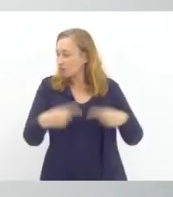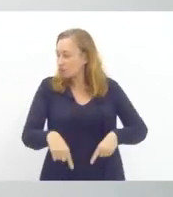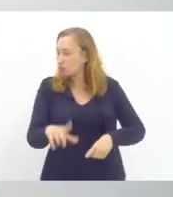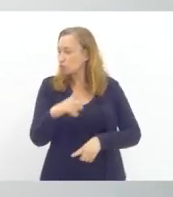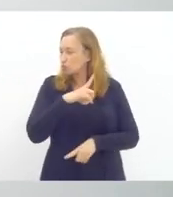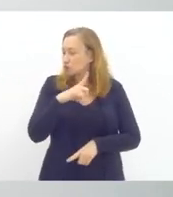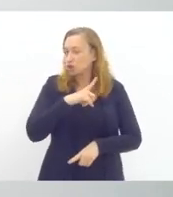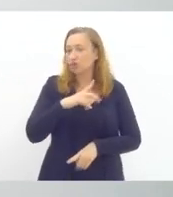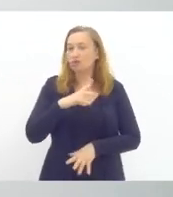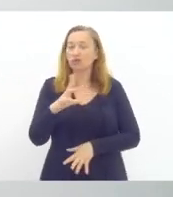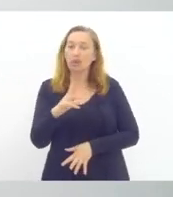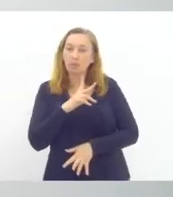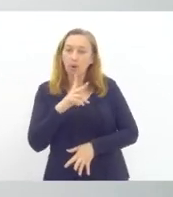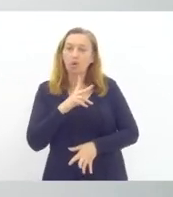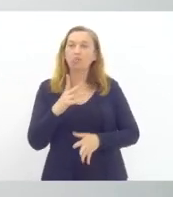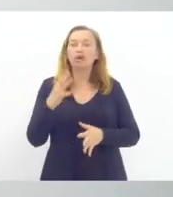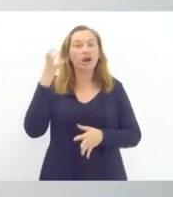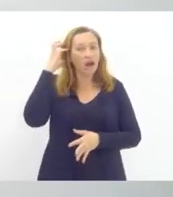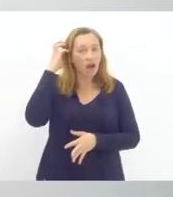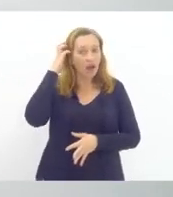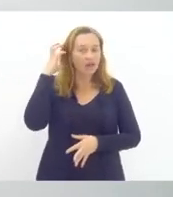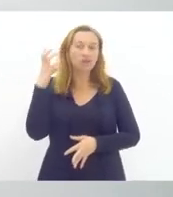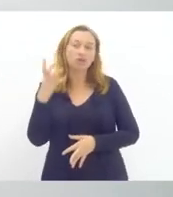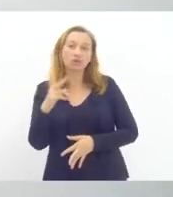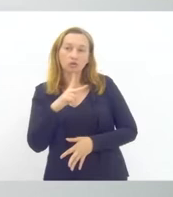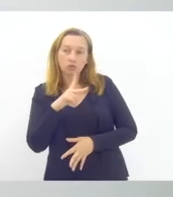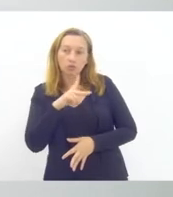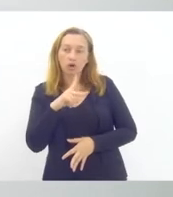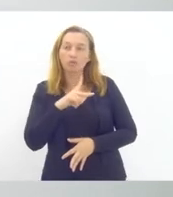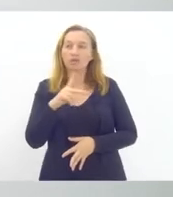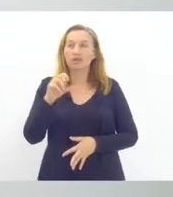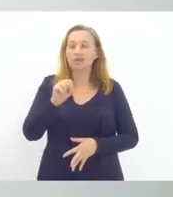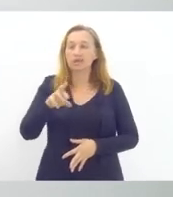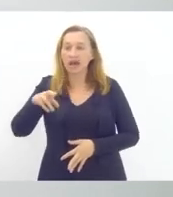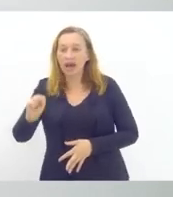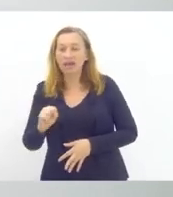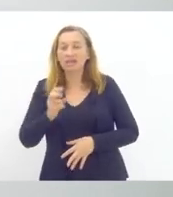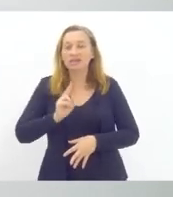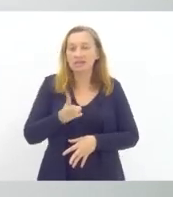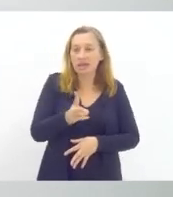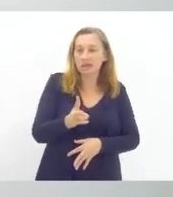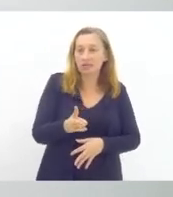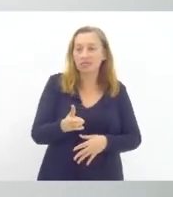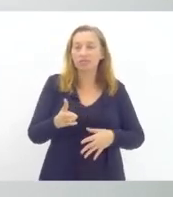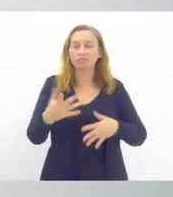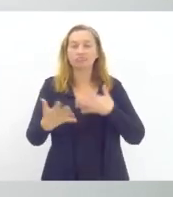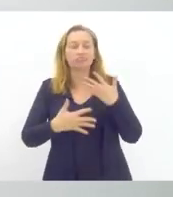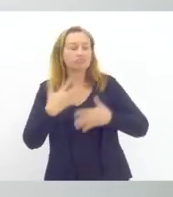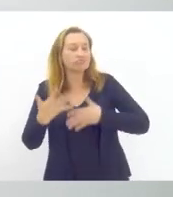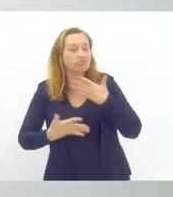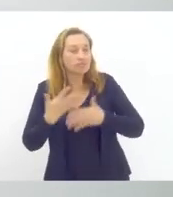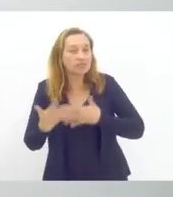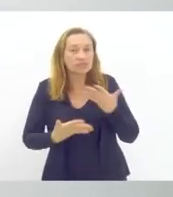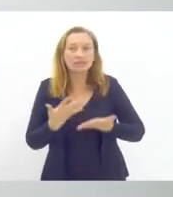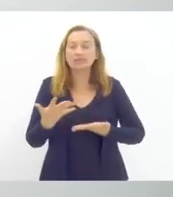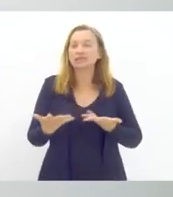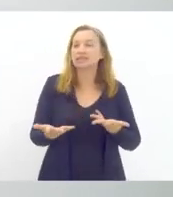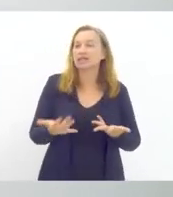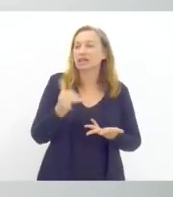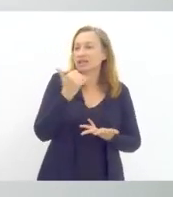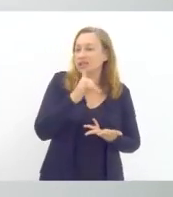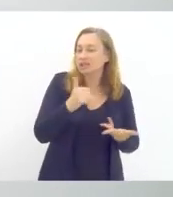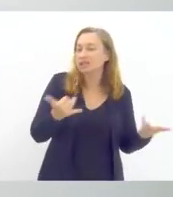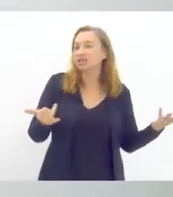na própria rádio no próprio Saara e sempre levando esse bom astral essa boa energia